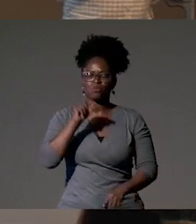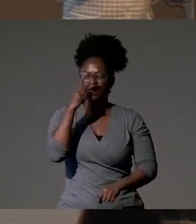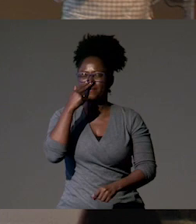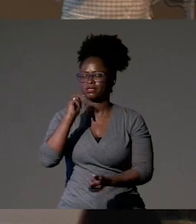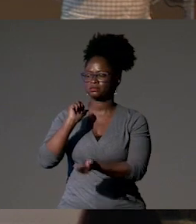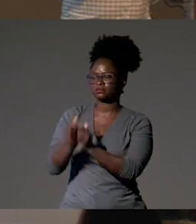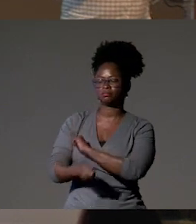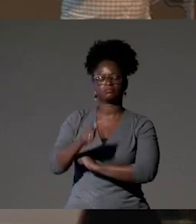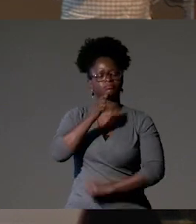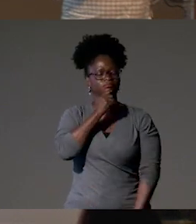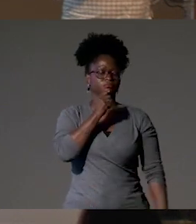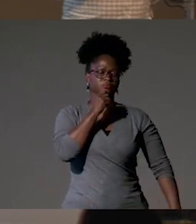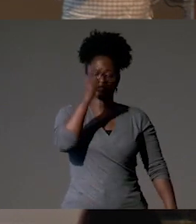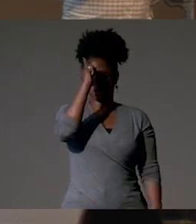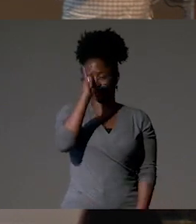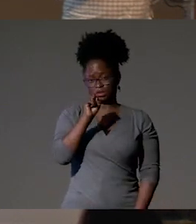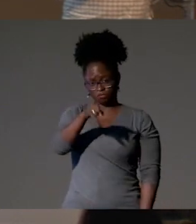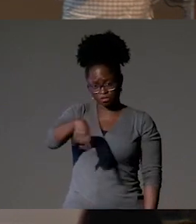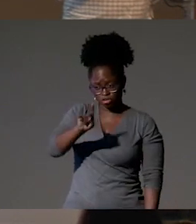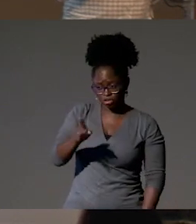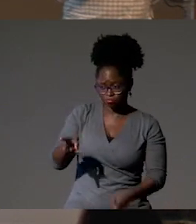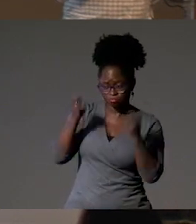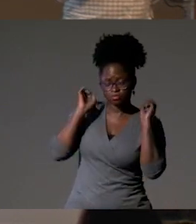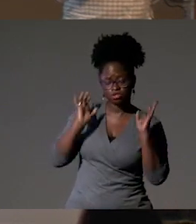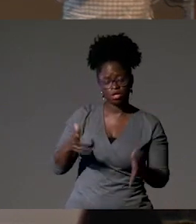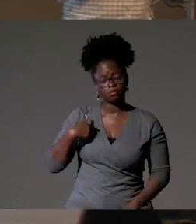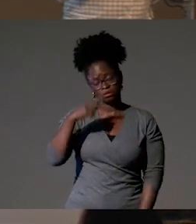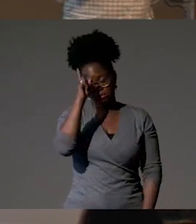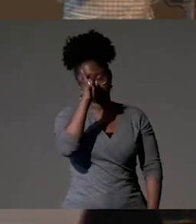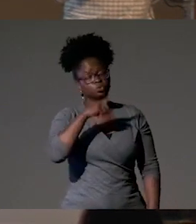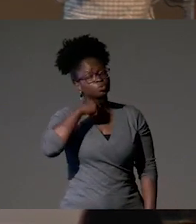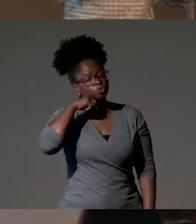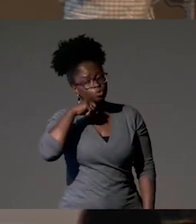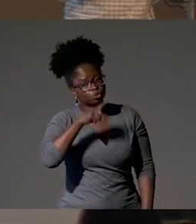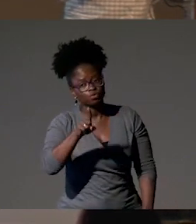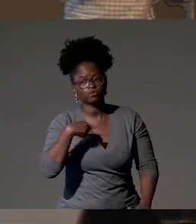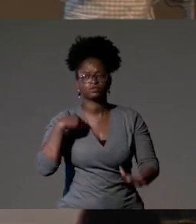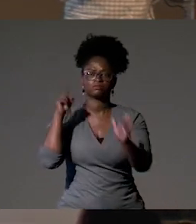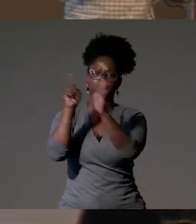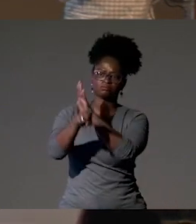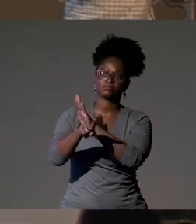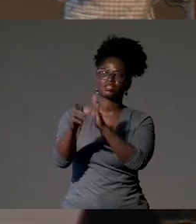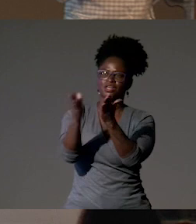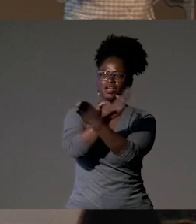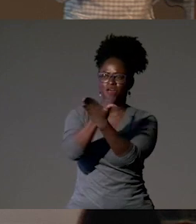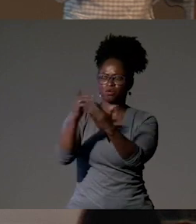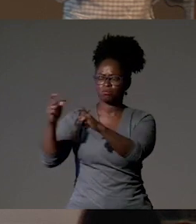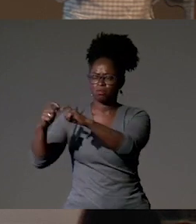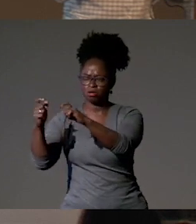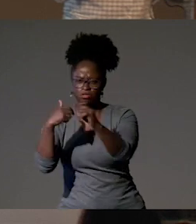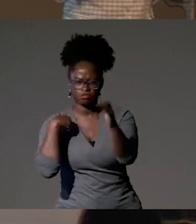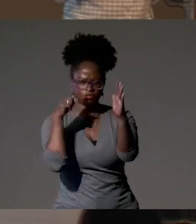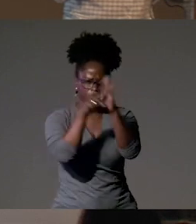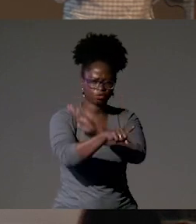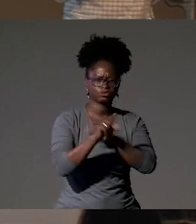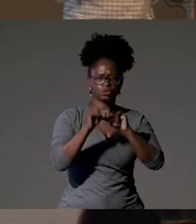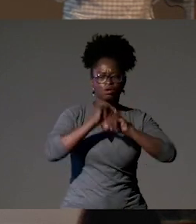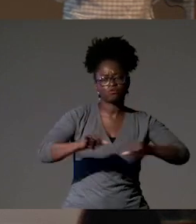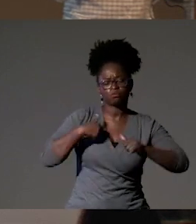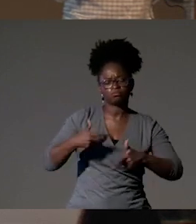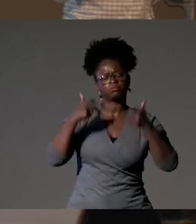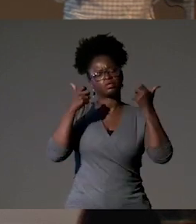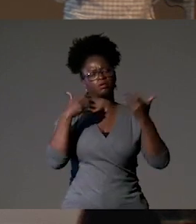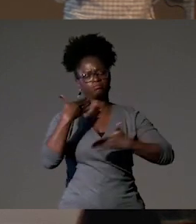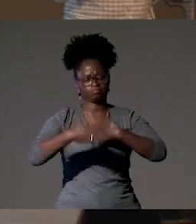Terra. Eu não sei se vocês já viram, eu duvido, porque eu tenho perguntado aos colegas médicos e raramente nós sabemos, e é uma informação que eu